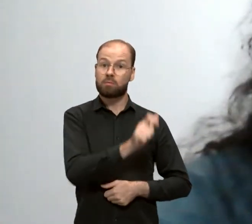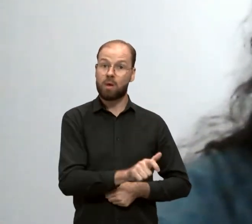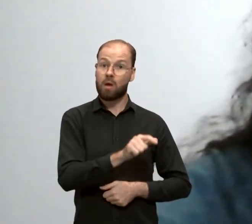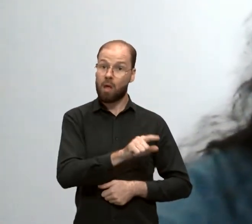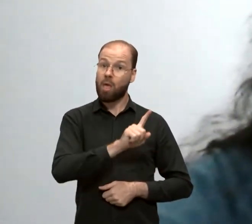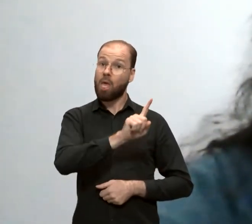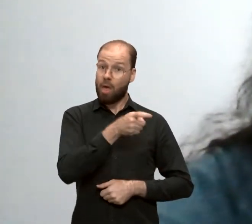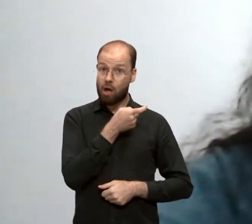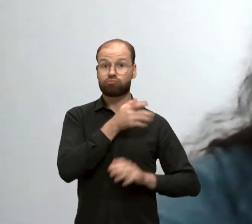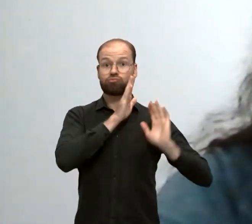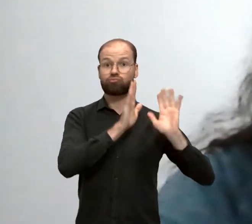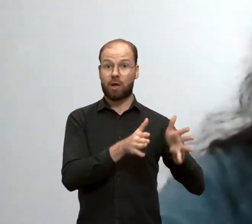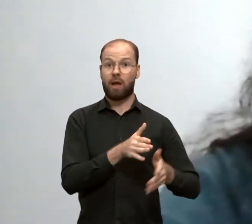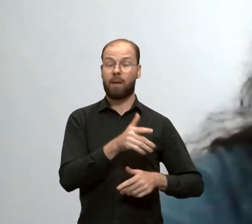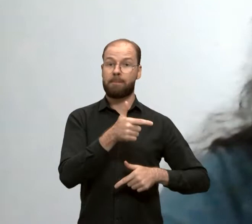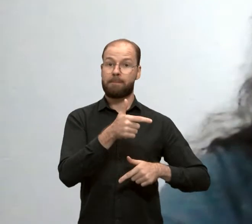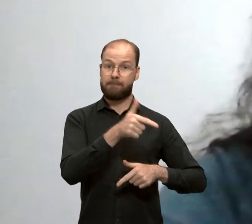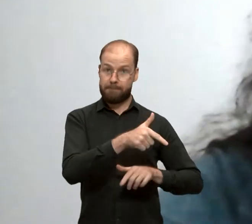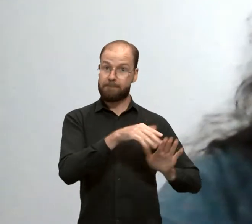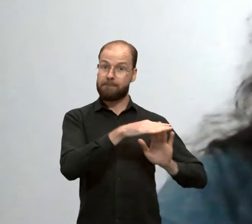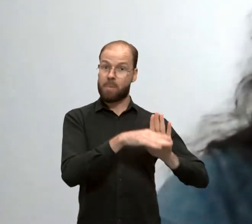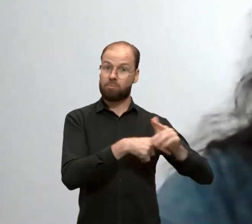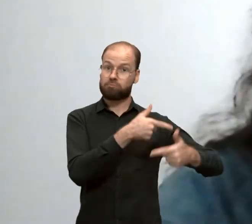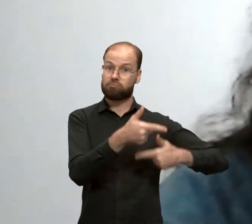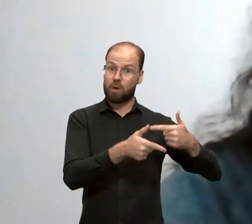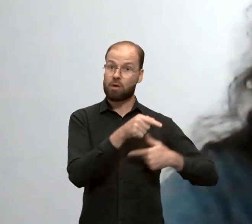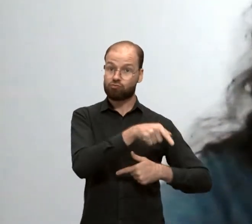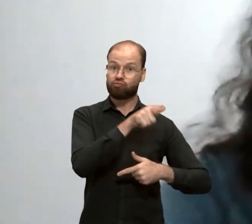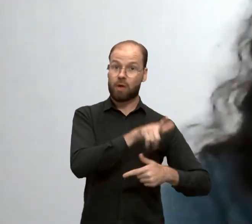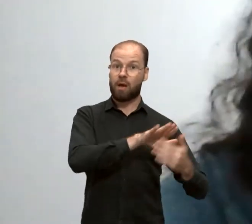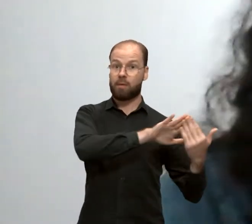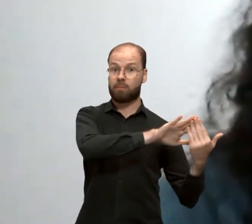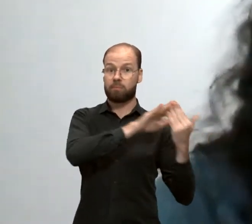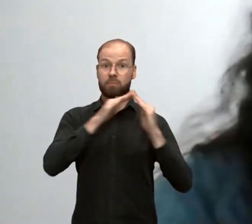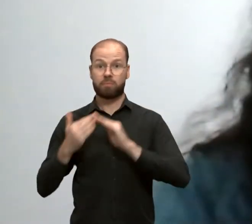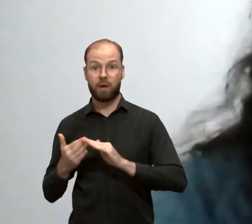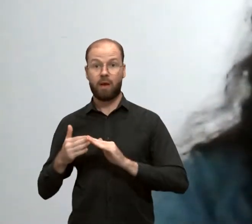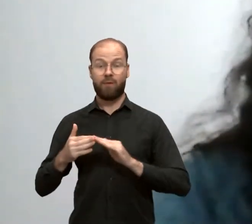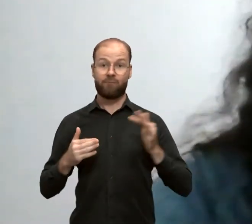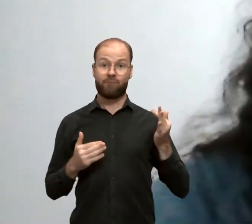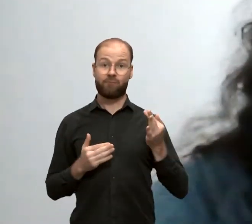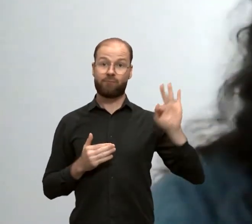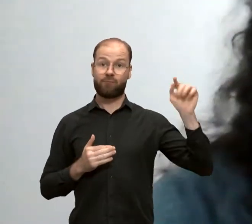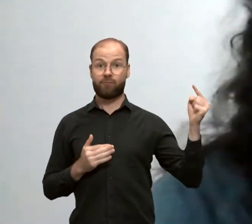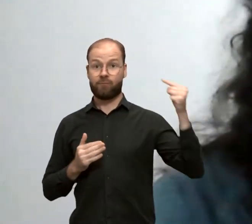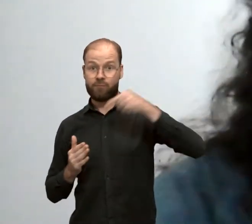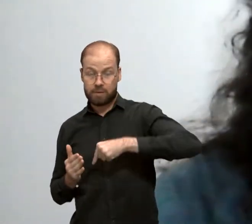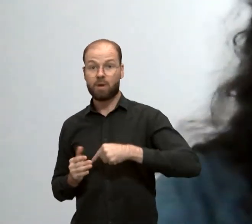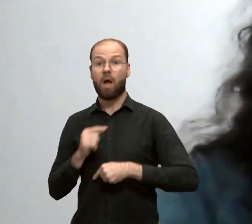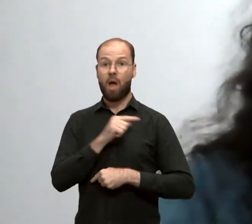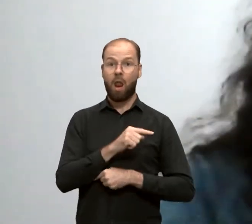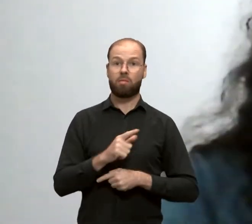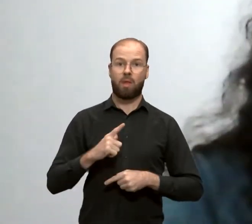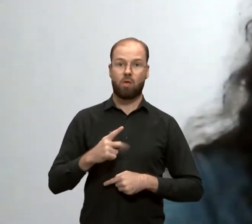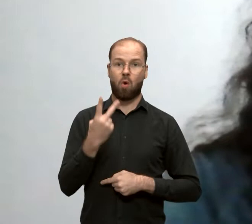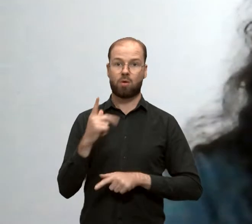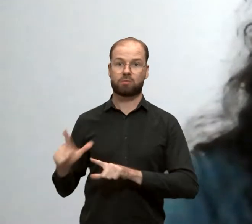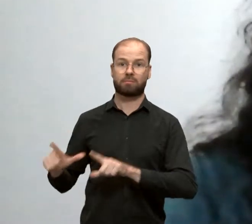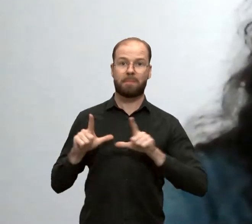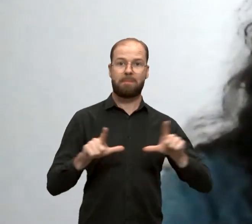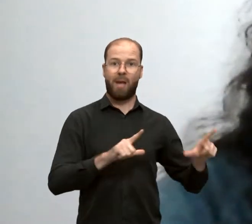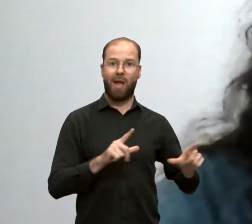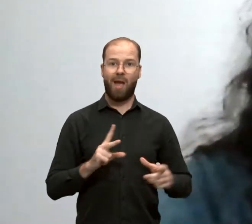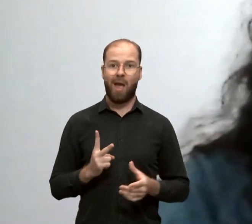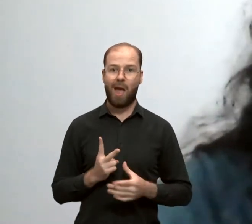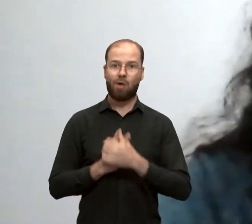PET, e ela fez intercâmbio aqui na França, ela tinha feito um duplo diploma, e eu achei muito interessante